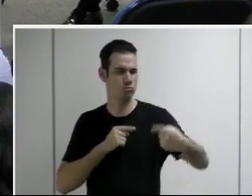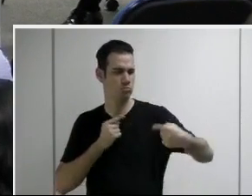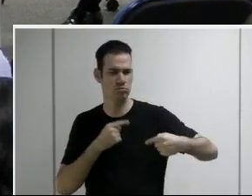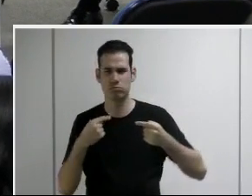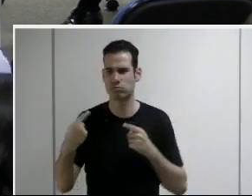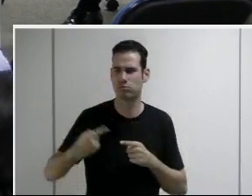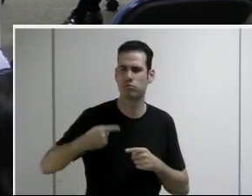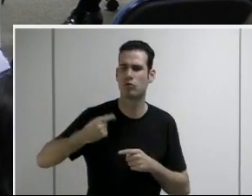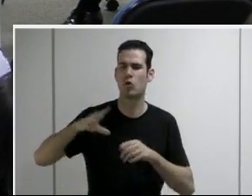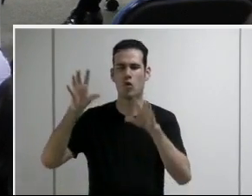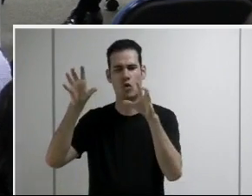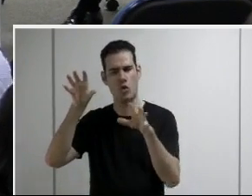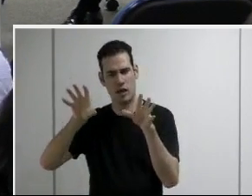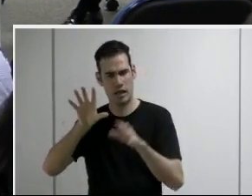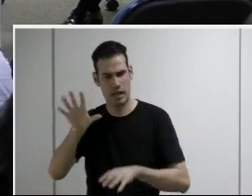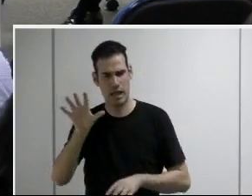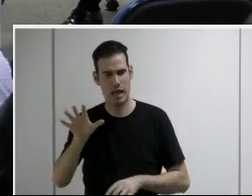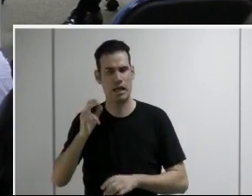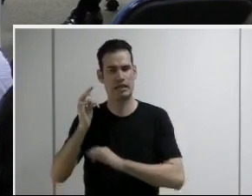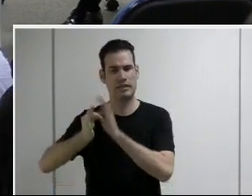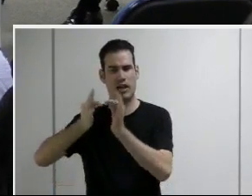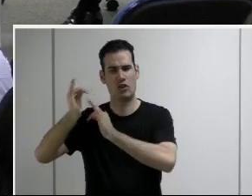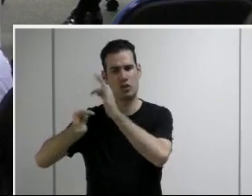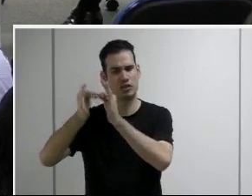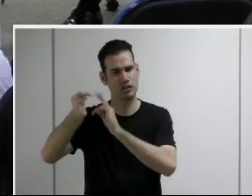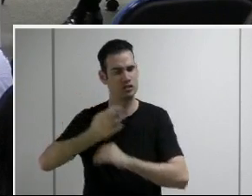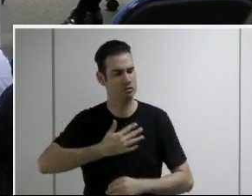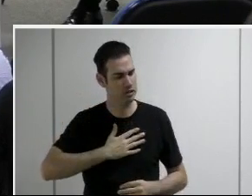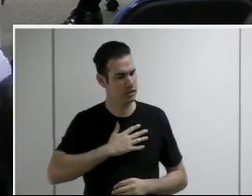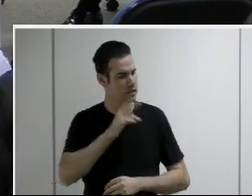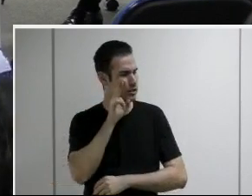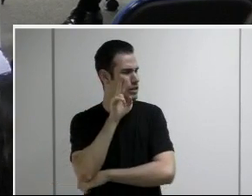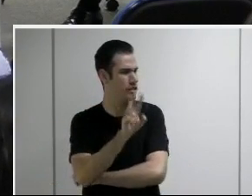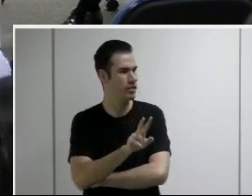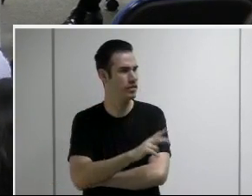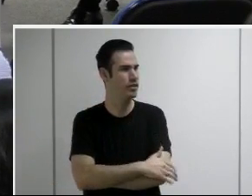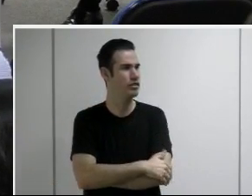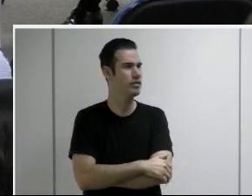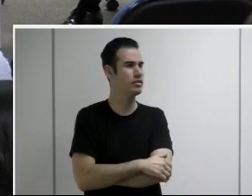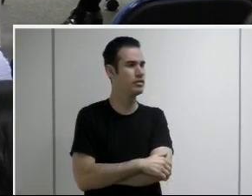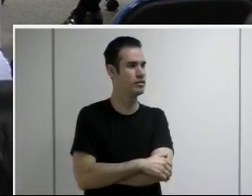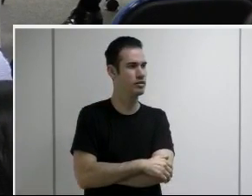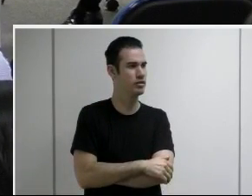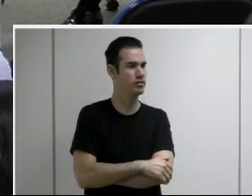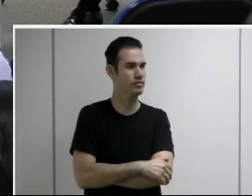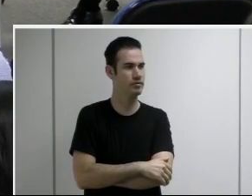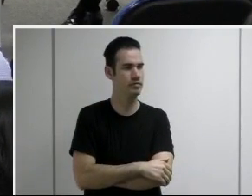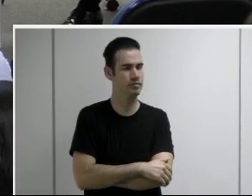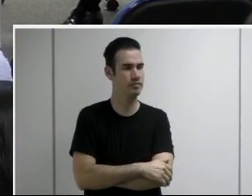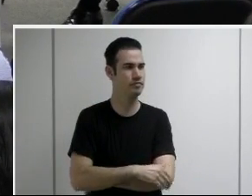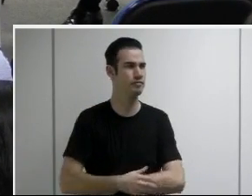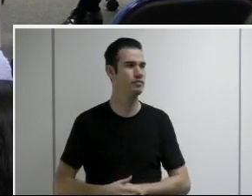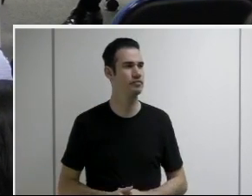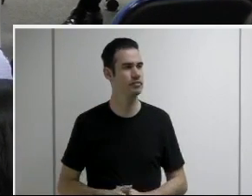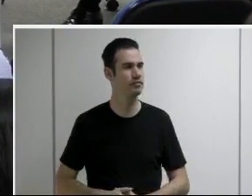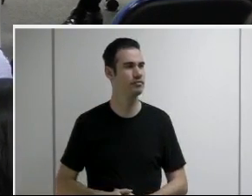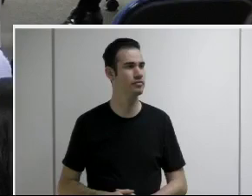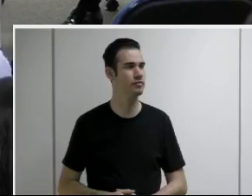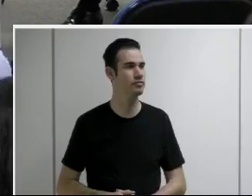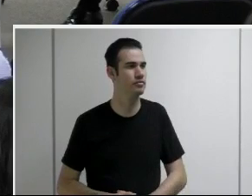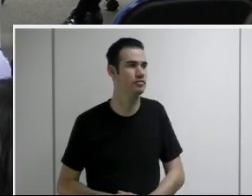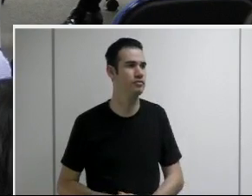de tecnologia. Então, a minha visão é bastante setorial nesse sentido. Não